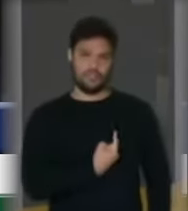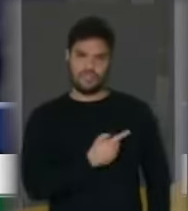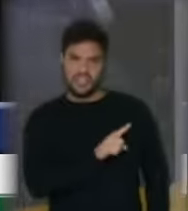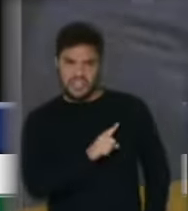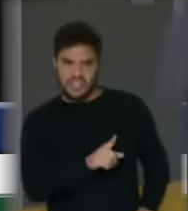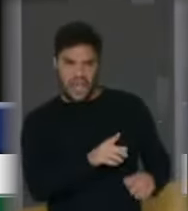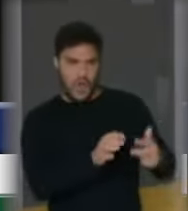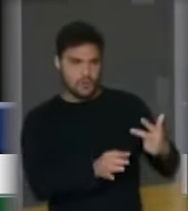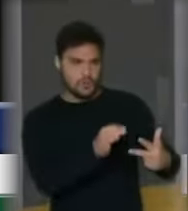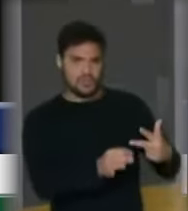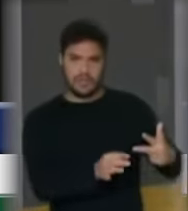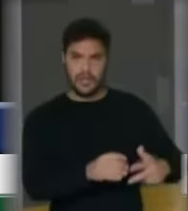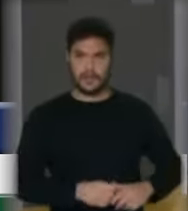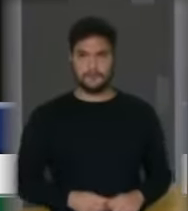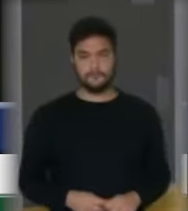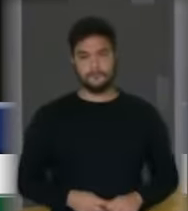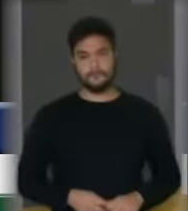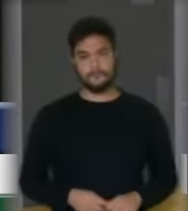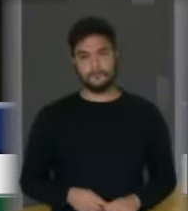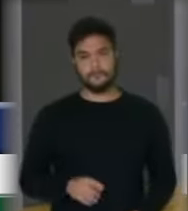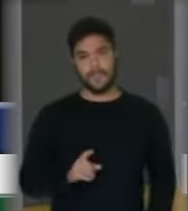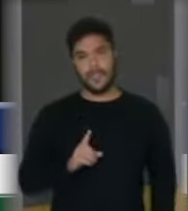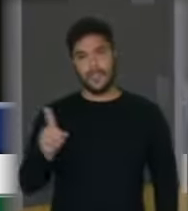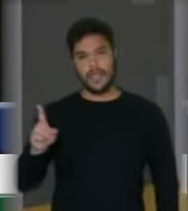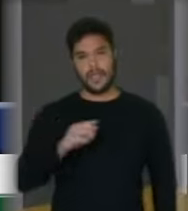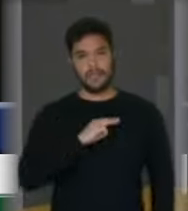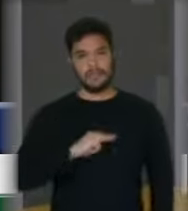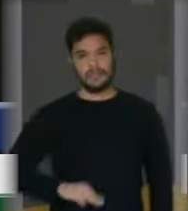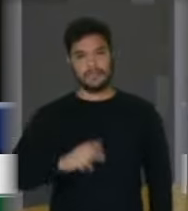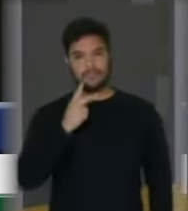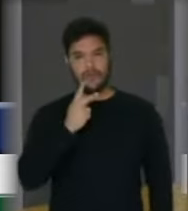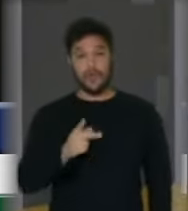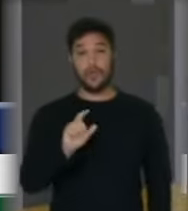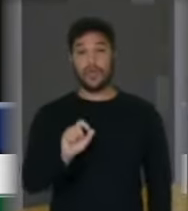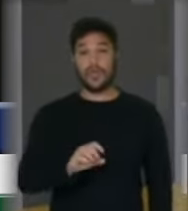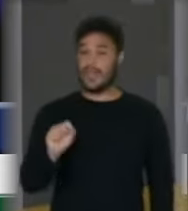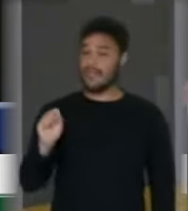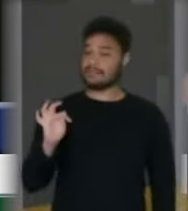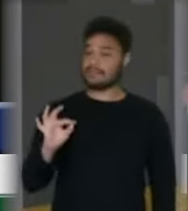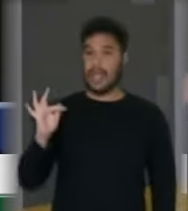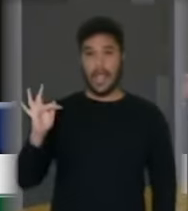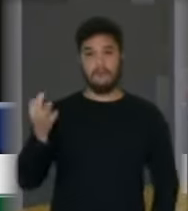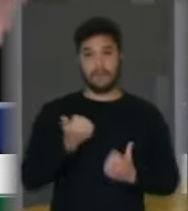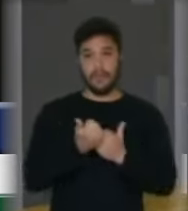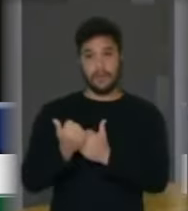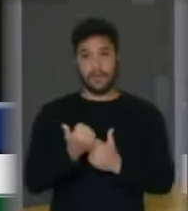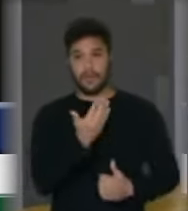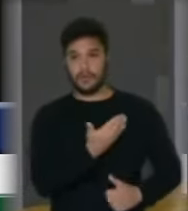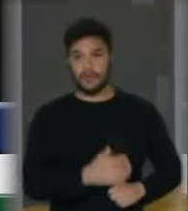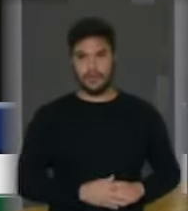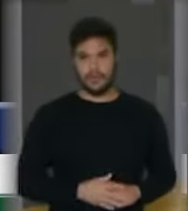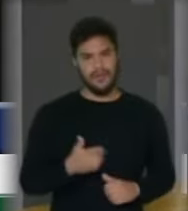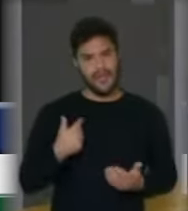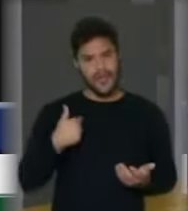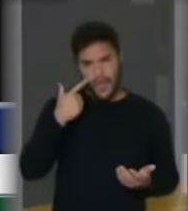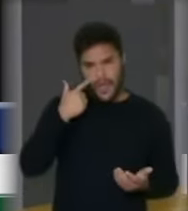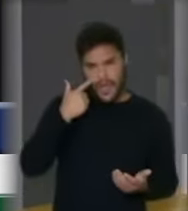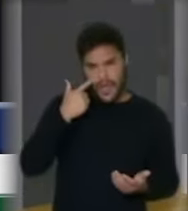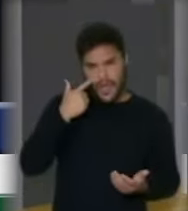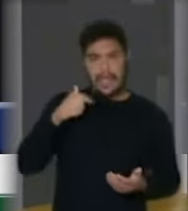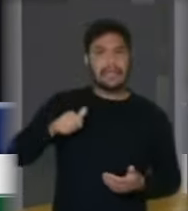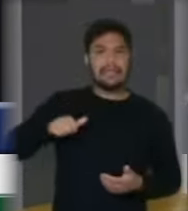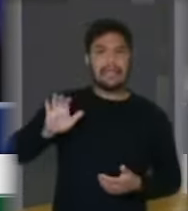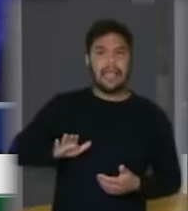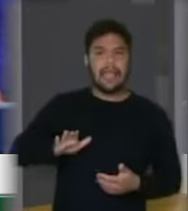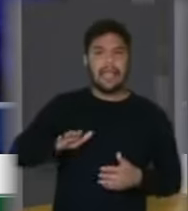Judiciário. E aí ele disse que ele tem ao seu lado o STF. E aí eu olhei para trás quem estava atrás dele